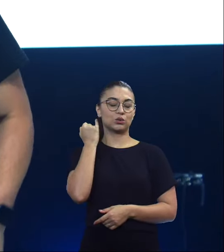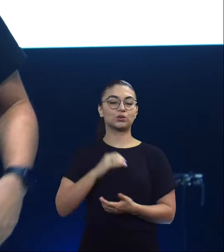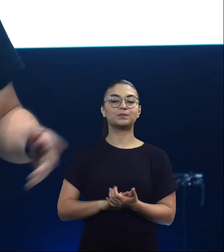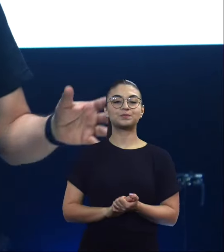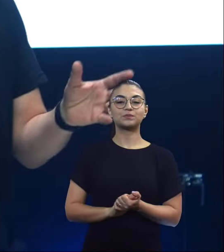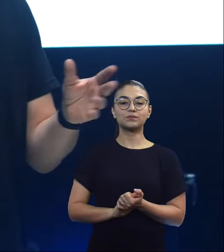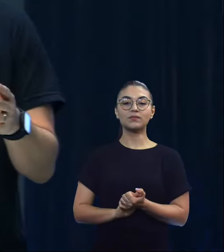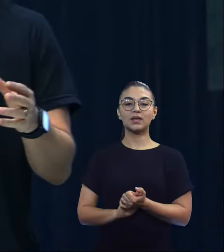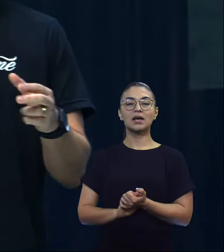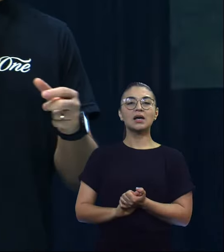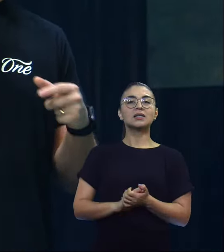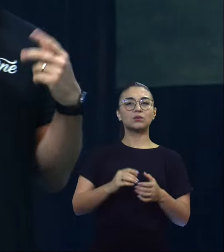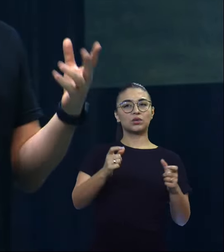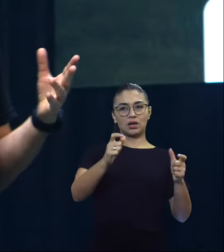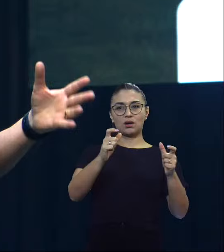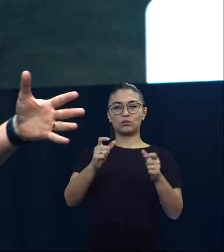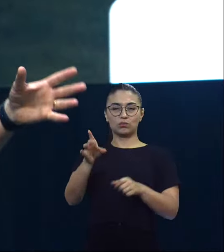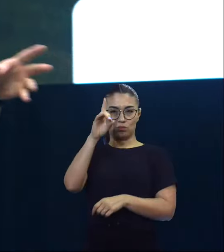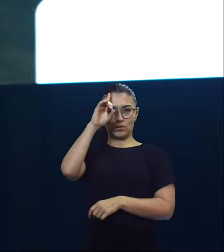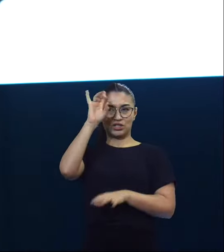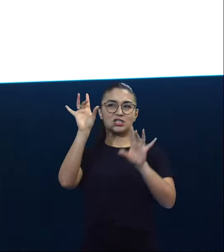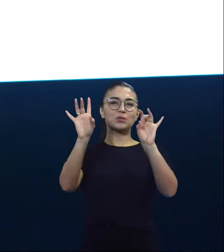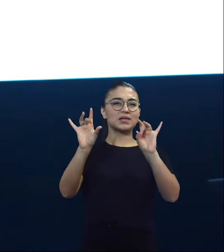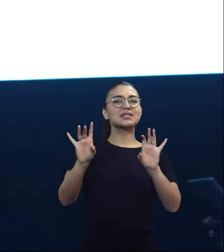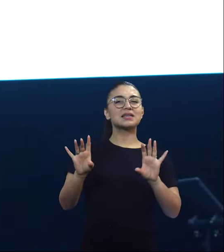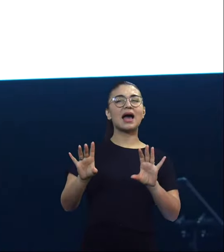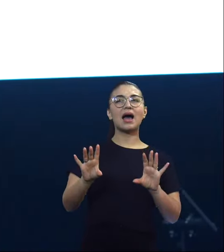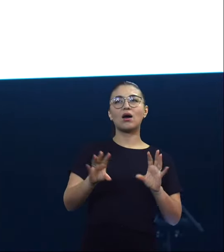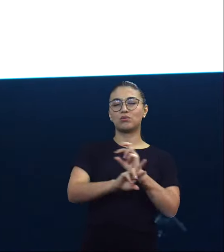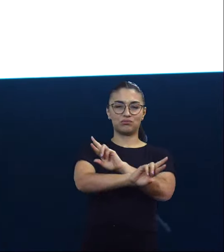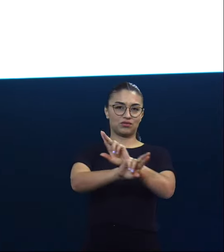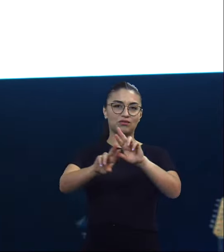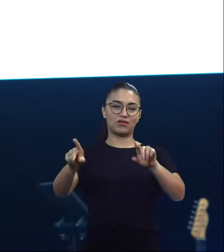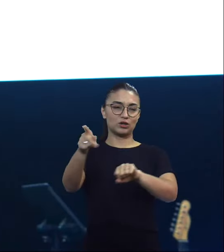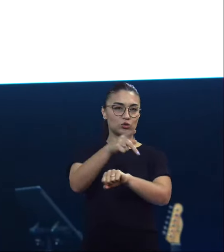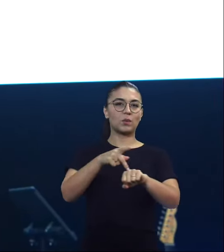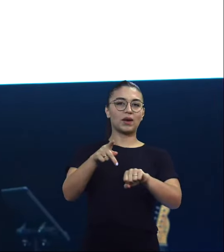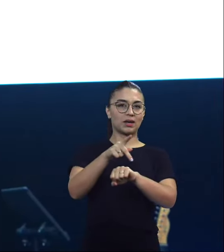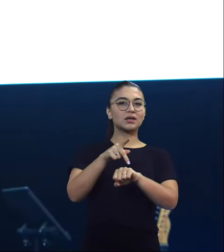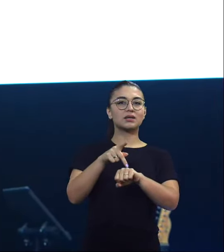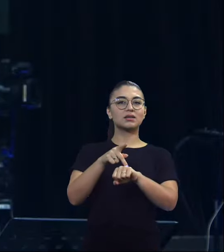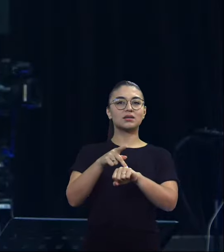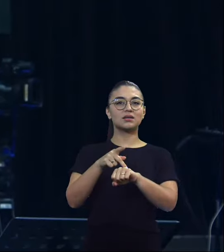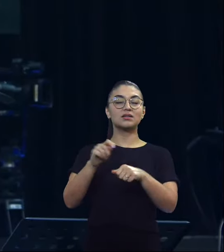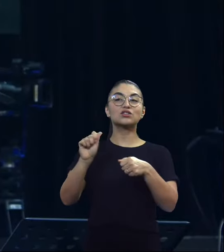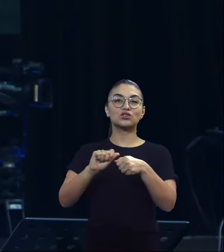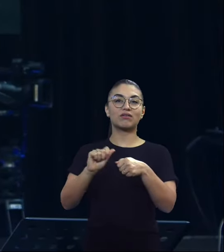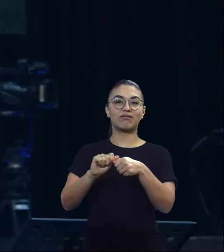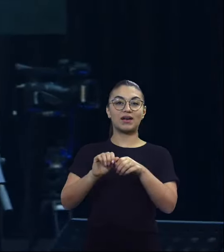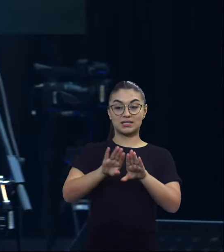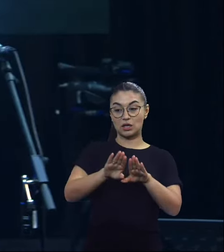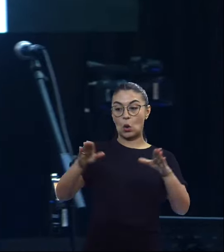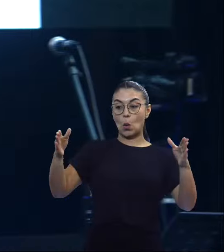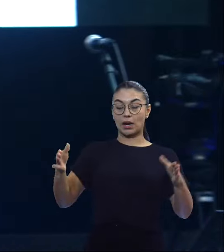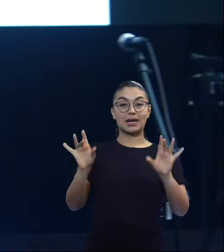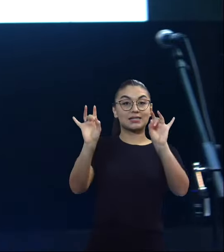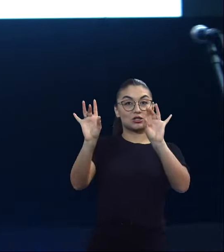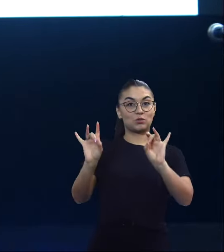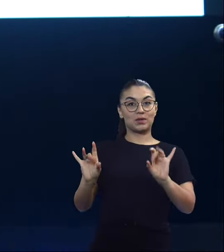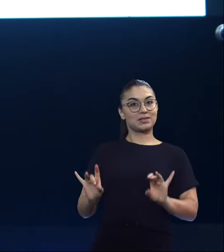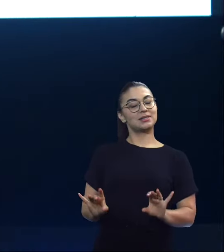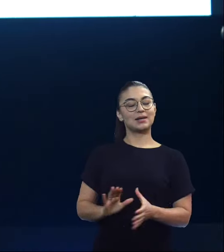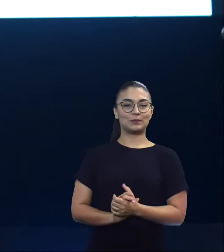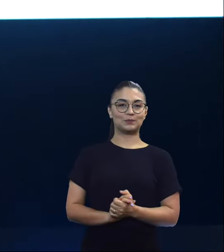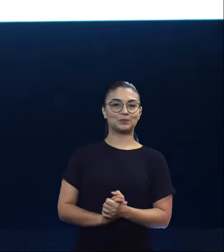afora, em alguns lugares até já estão adotando, e algumas pessoas fazendo jantares especiais de gratidão, é muito interessante porque tudo isso começou